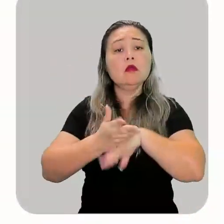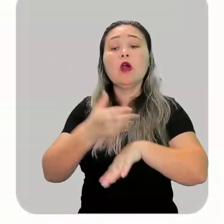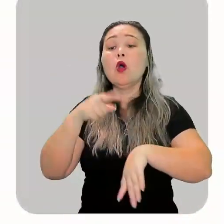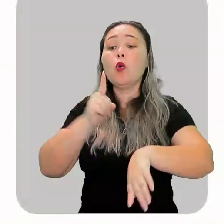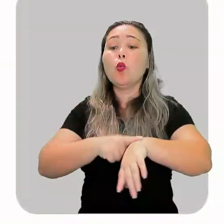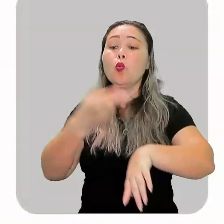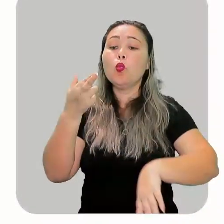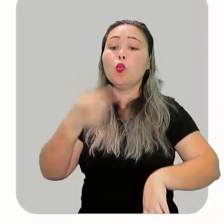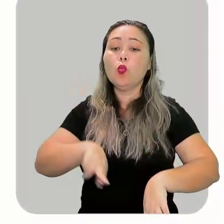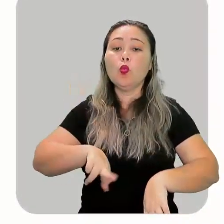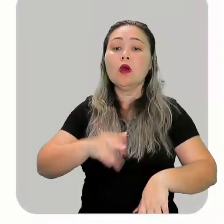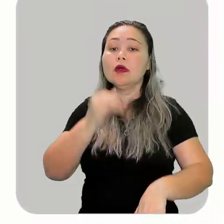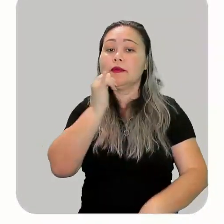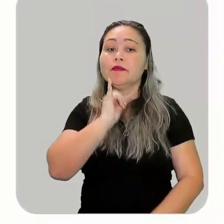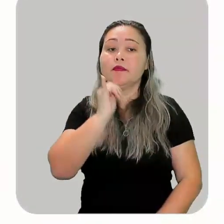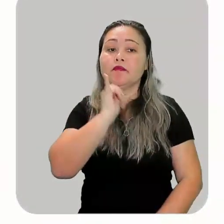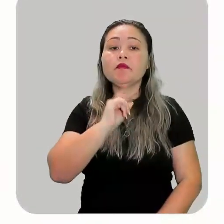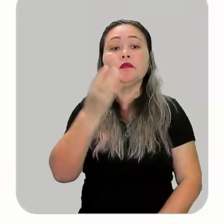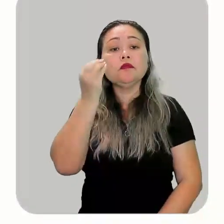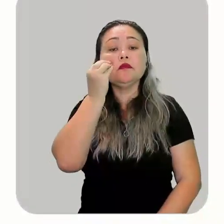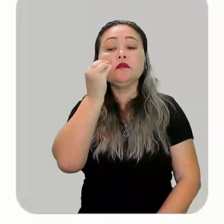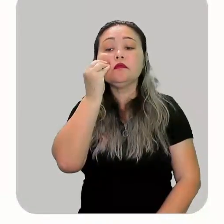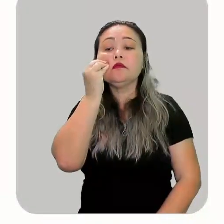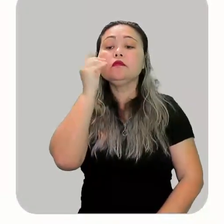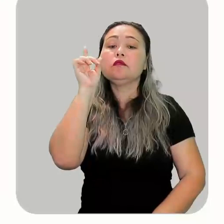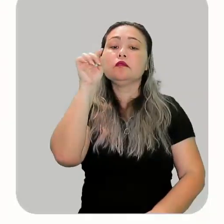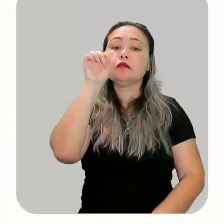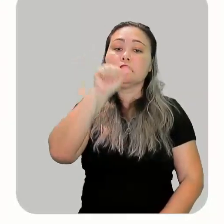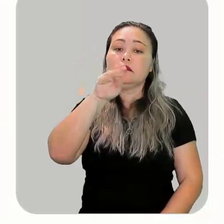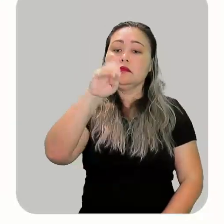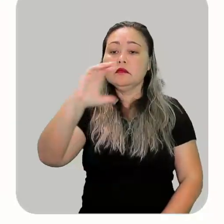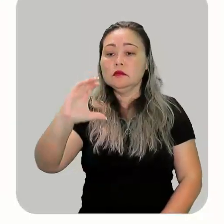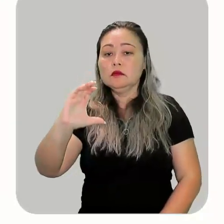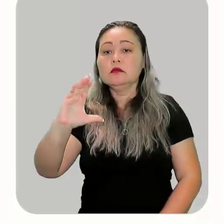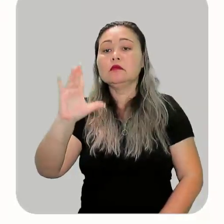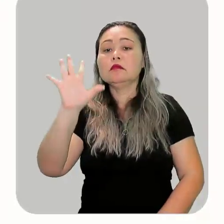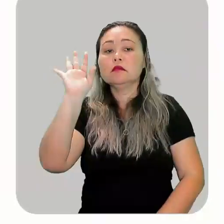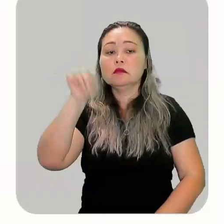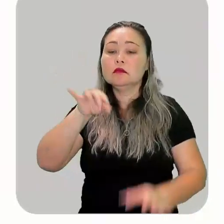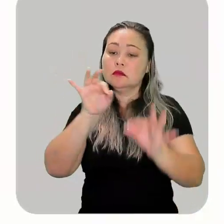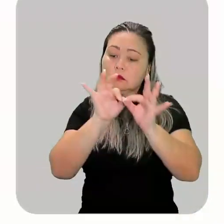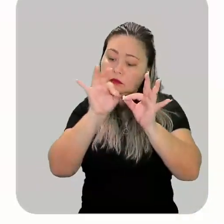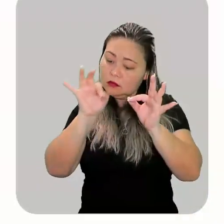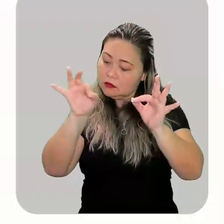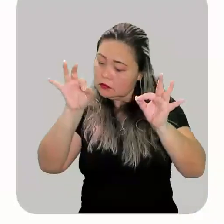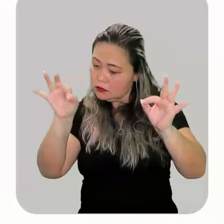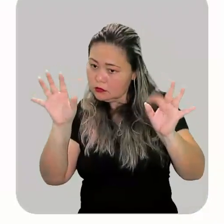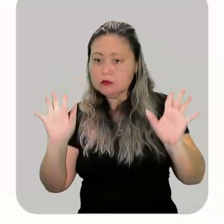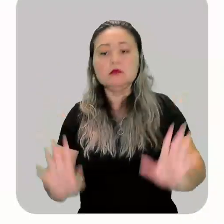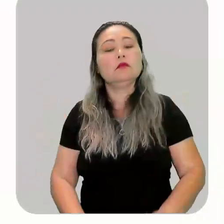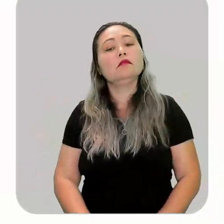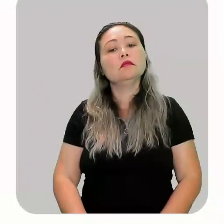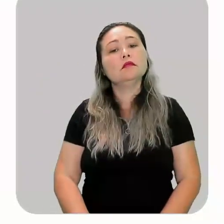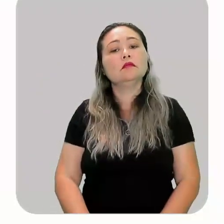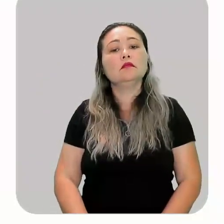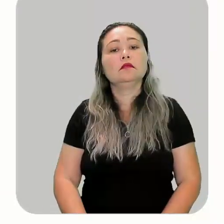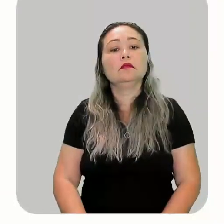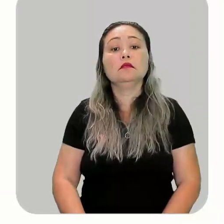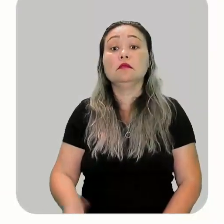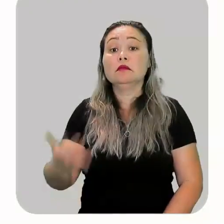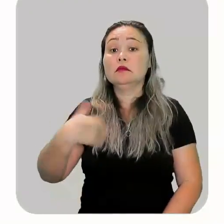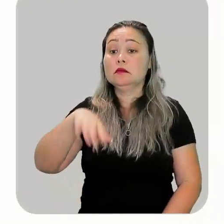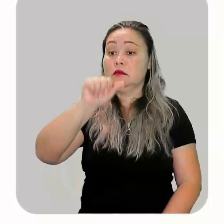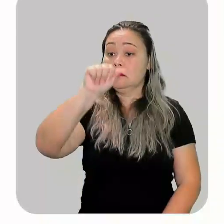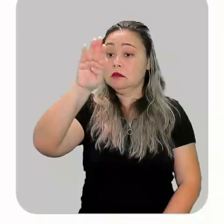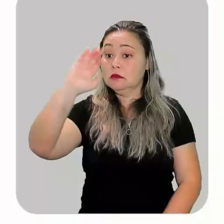Hora de recuperar, vamos a um exemplo. Verifique se os pontos A, B e C estão alinhados.